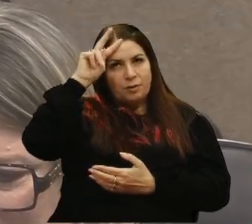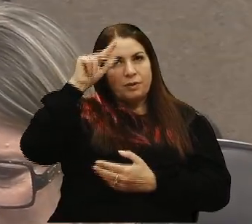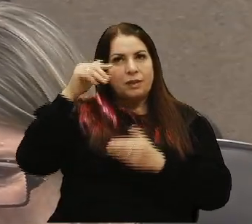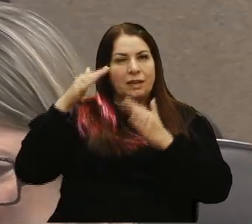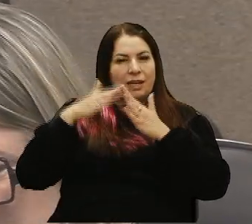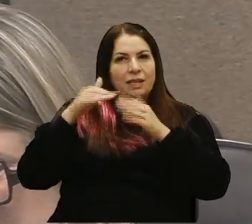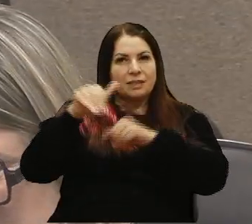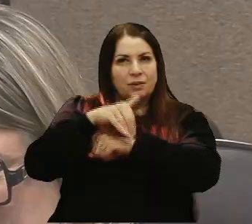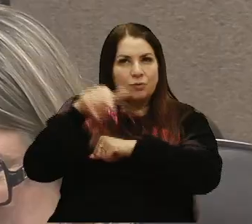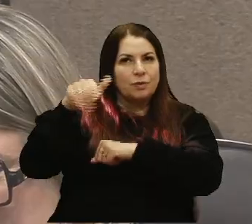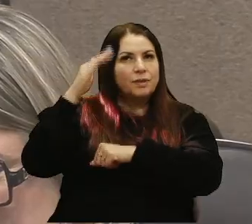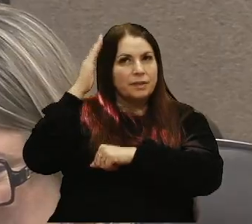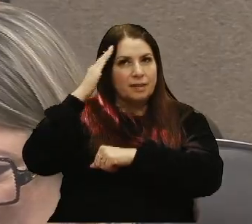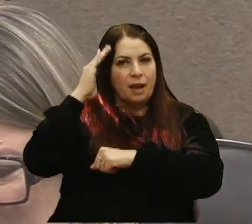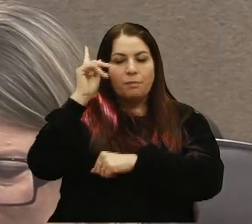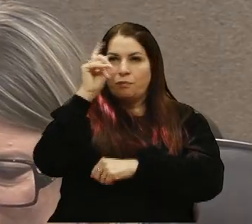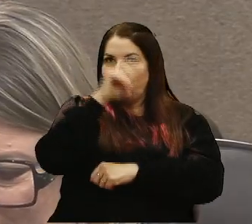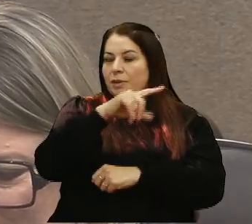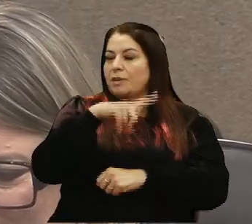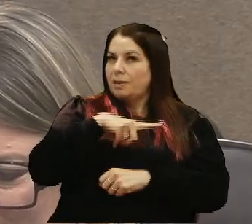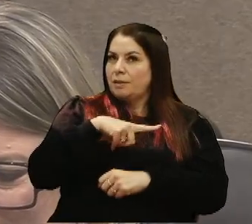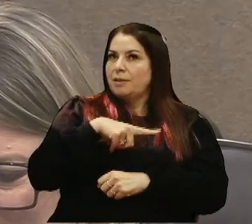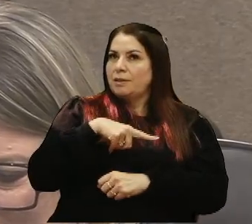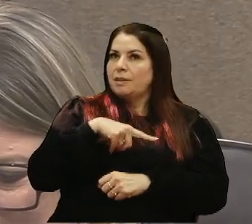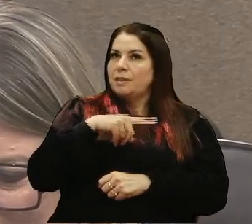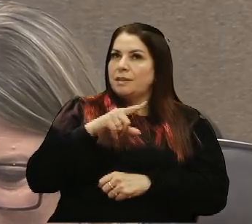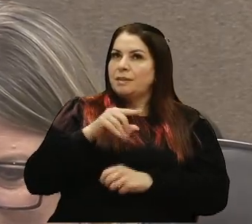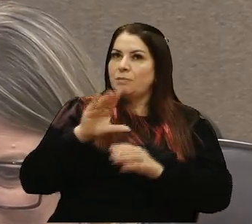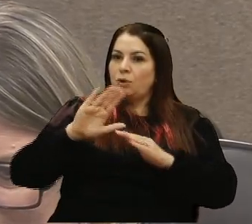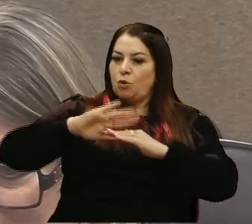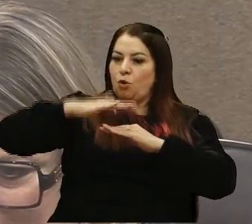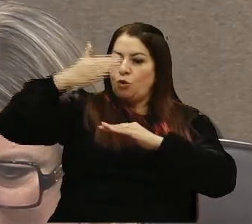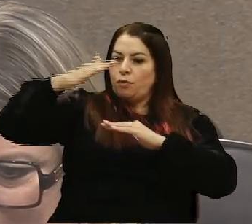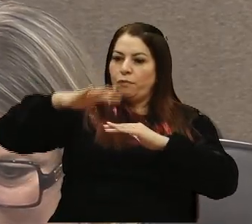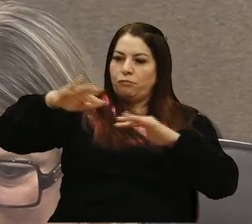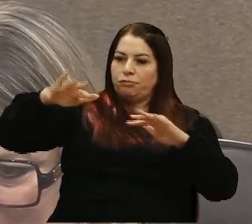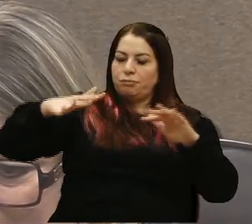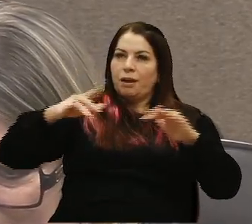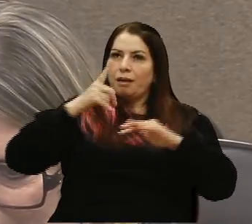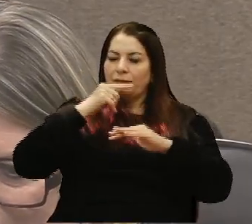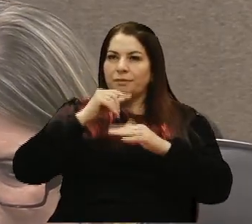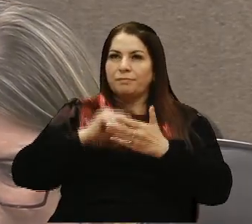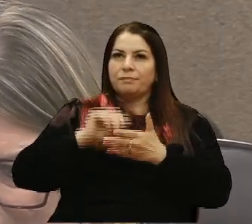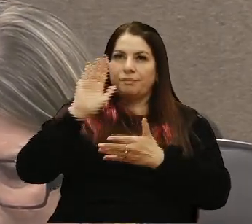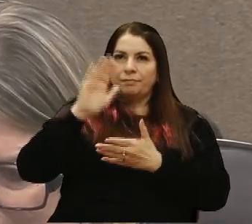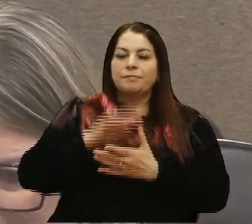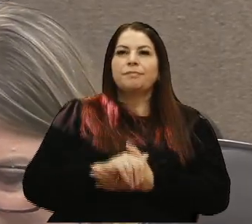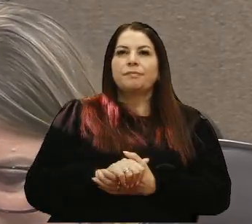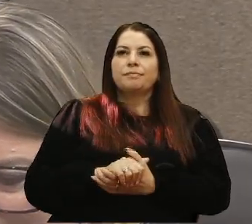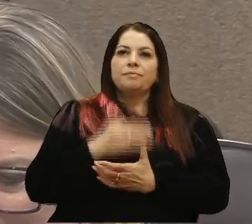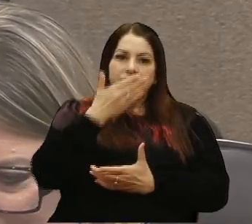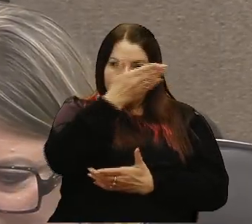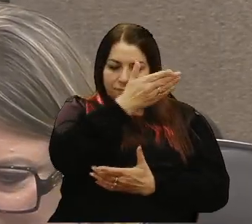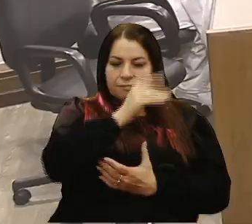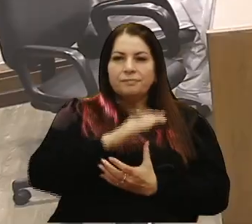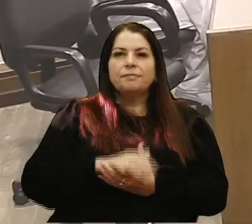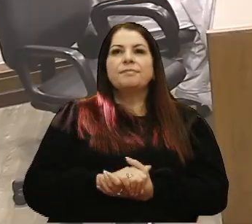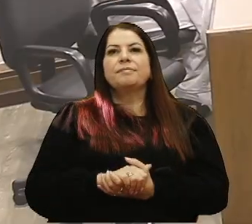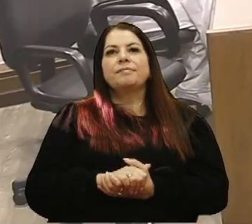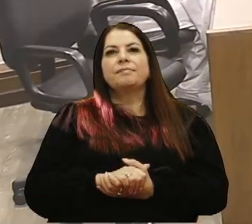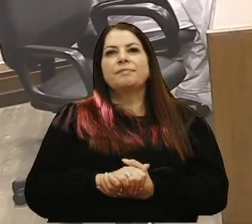ali na rua, sabe a dificuldade que é, cada vez os containers ficam boiando. Vou lhe pedir uma parte posteriormente. De imediato.